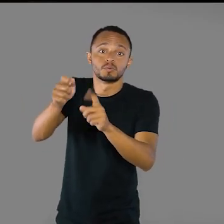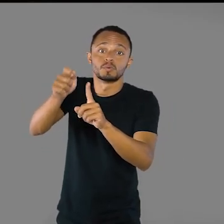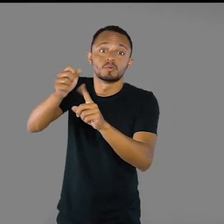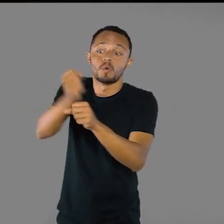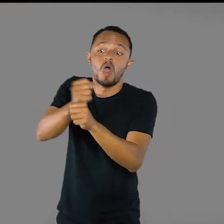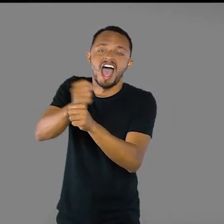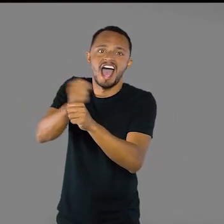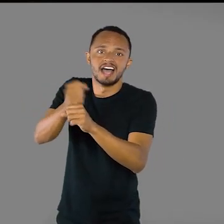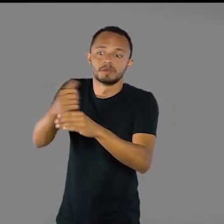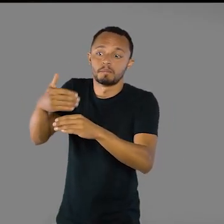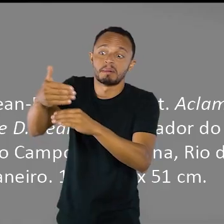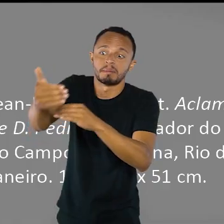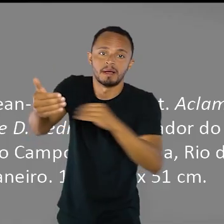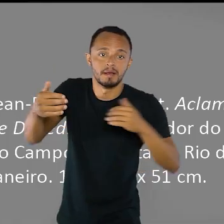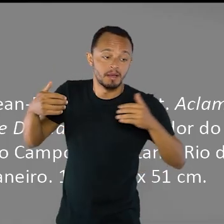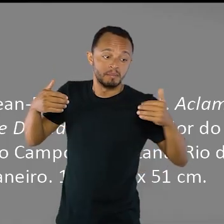oficial.